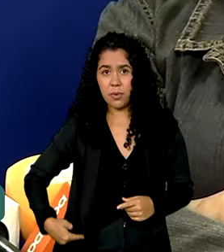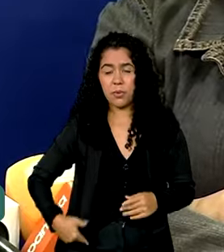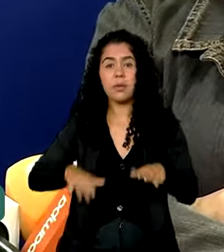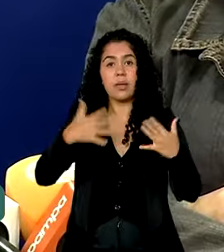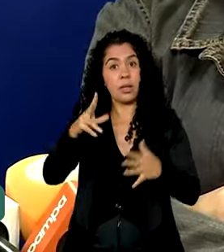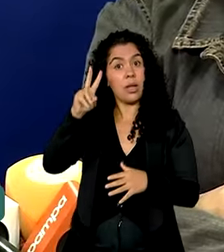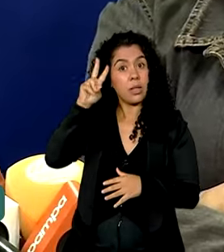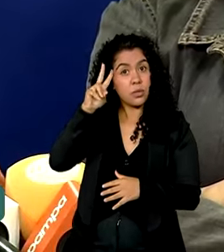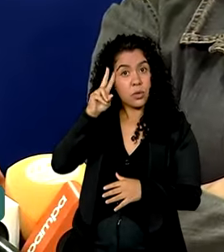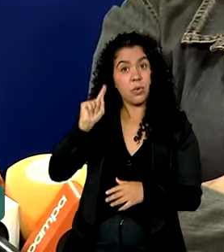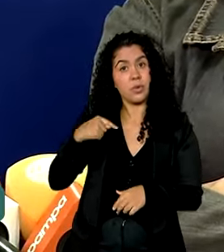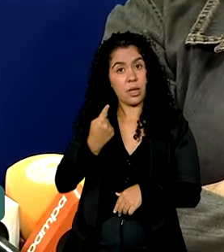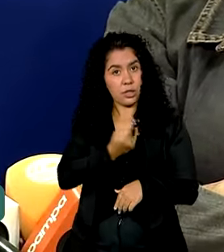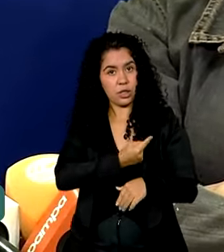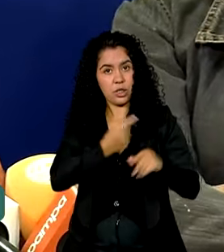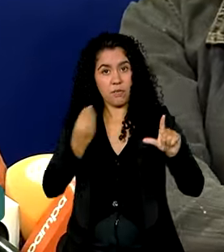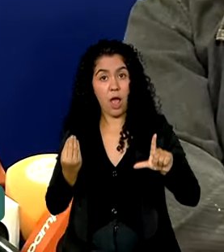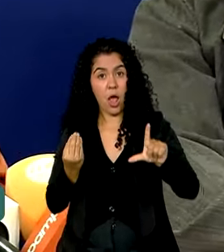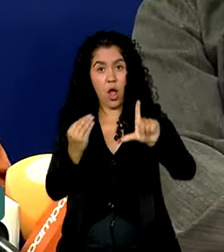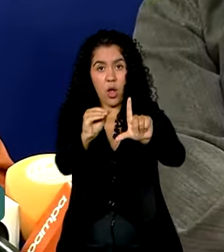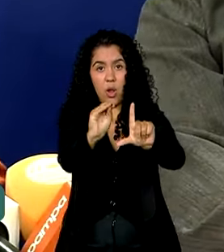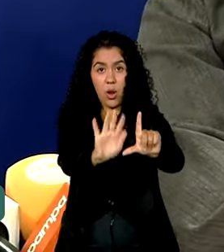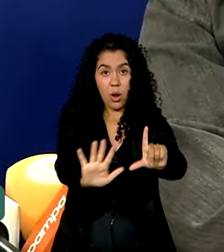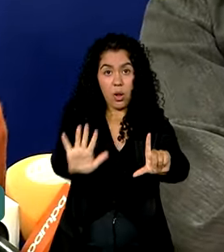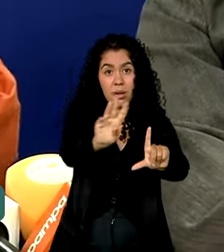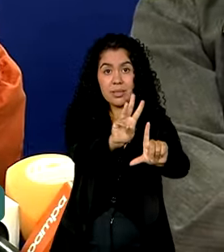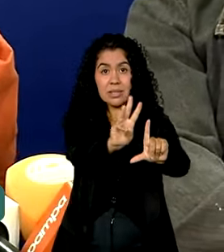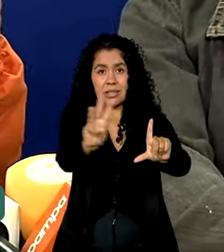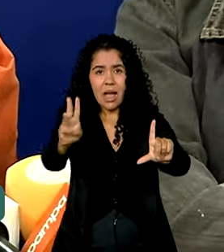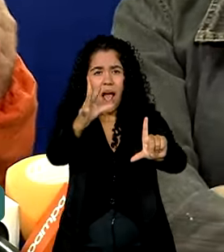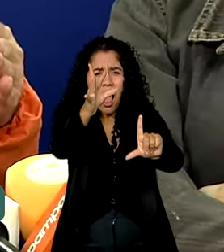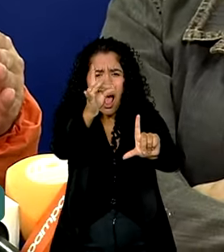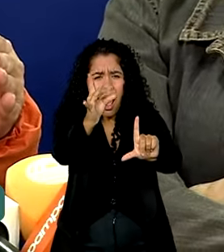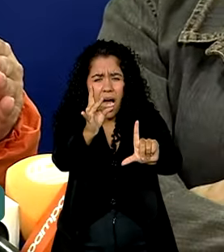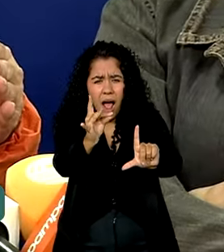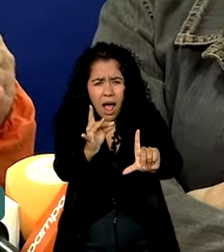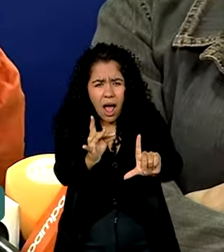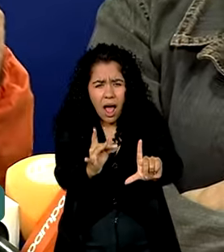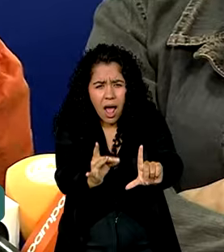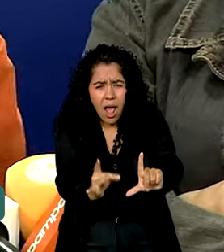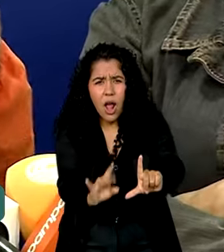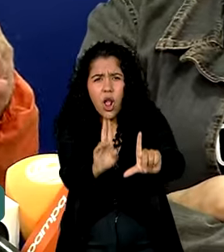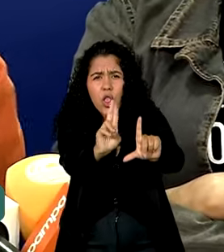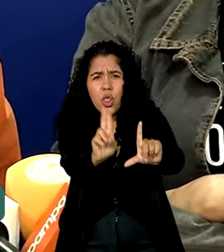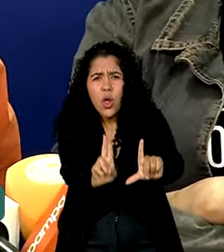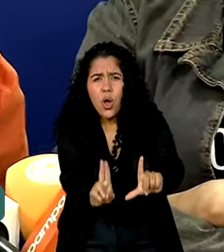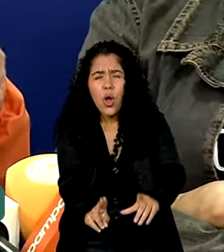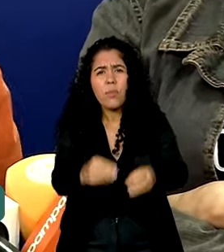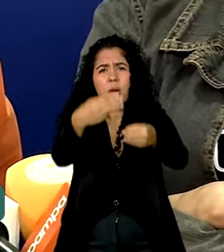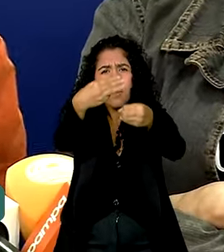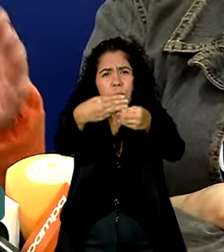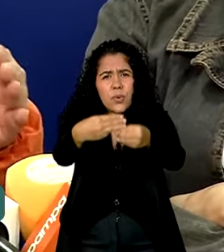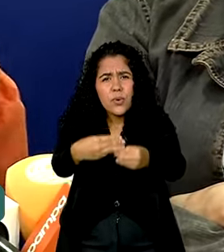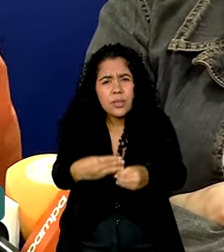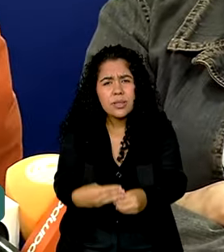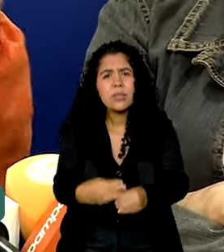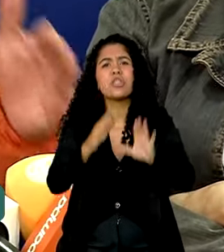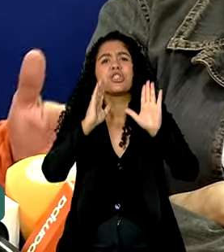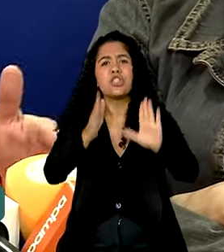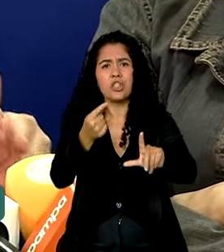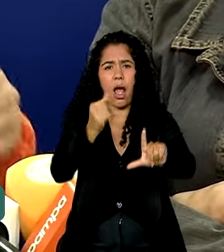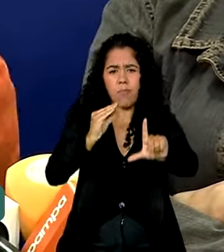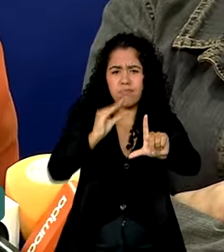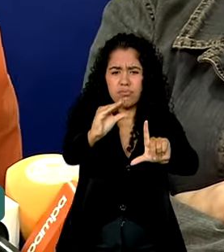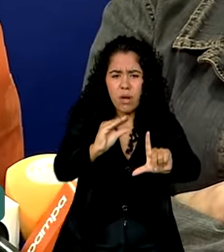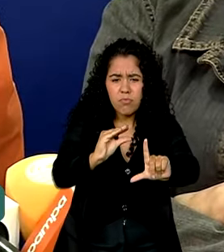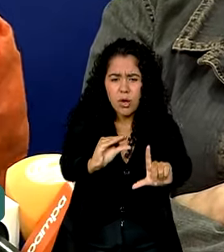nós vamos colocar no ar um site, ministro, detalhando em cada município, cada centavo que foi já disponibilizado, para o